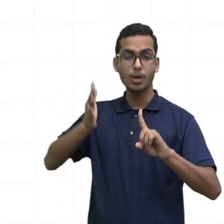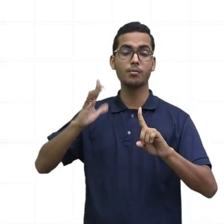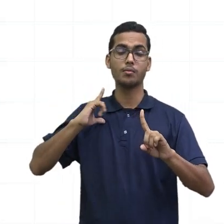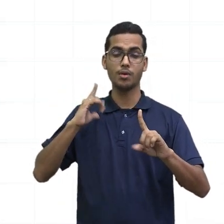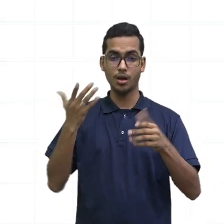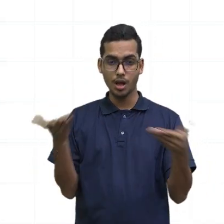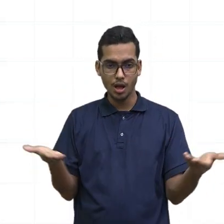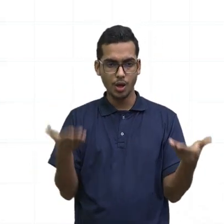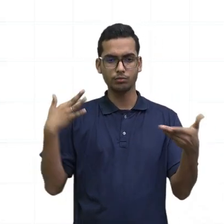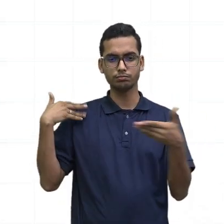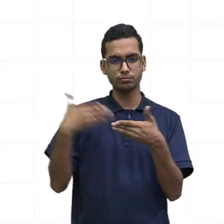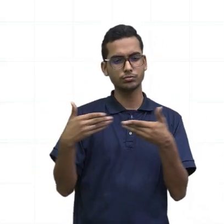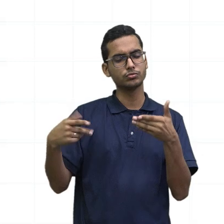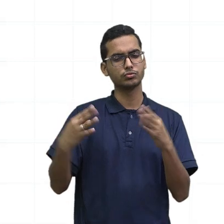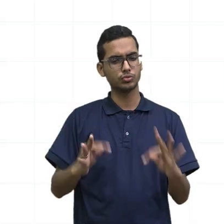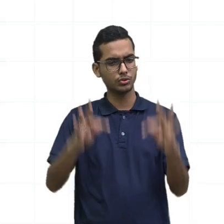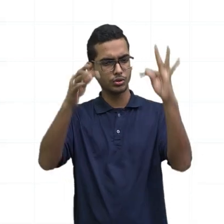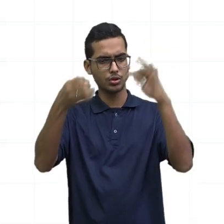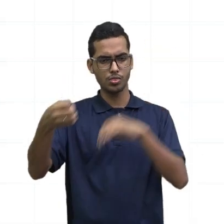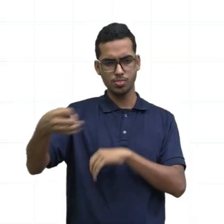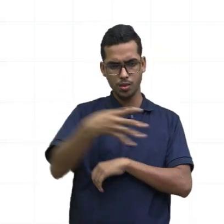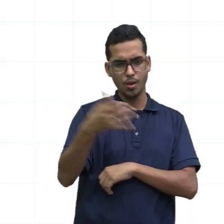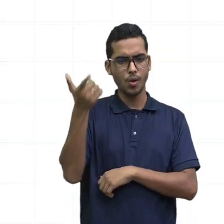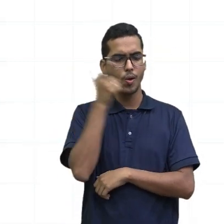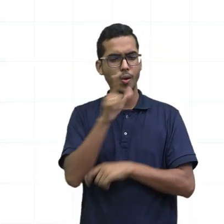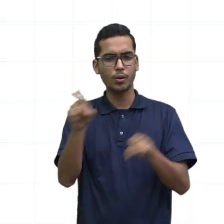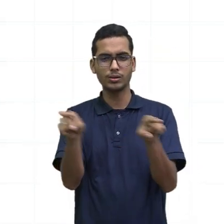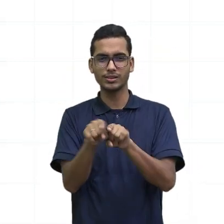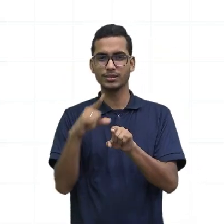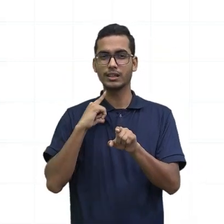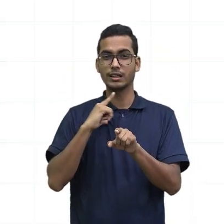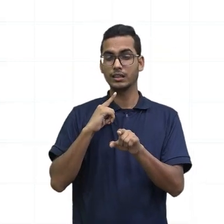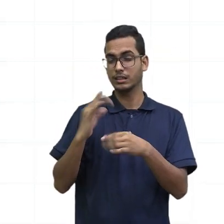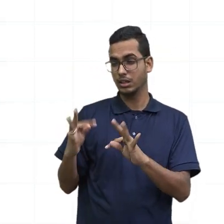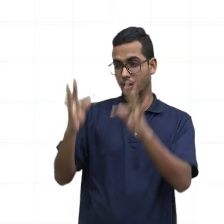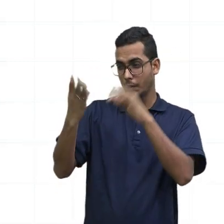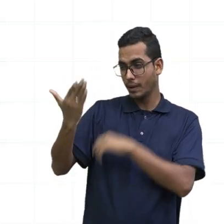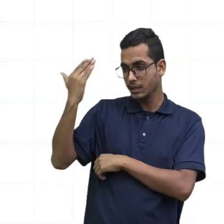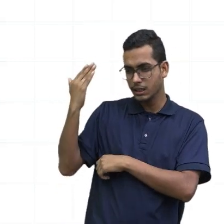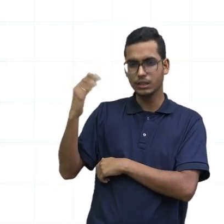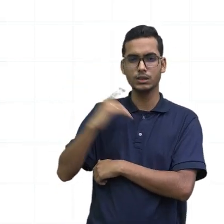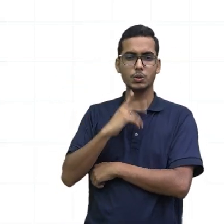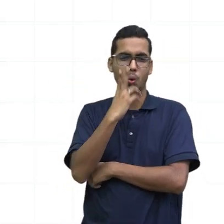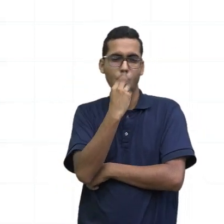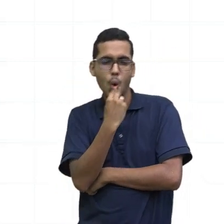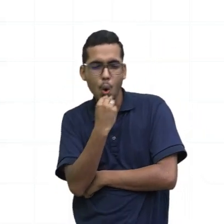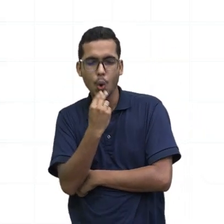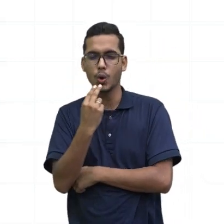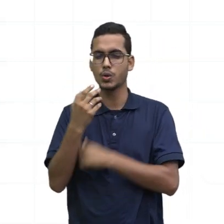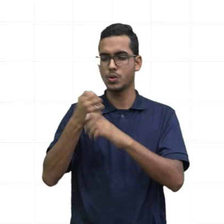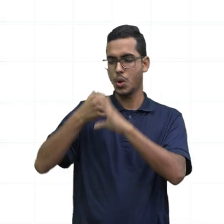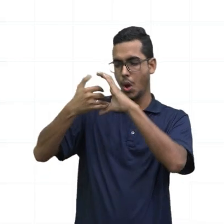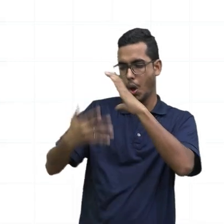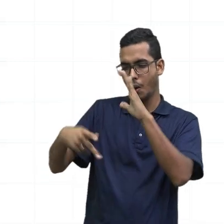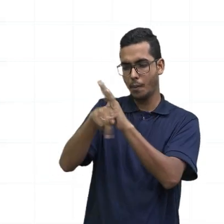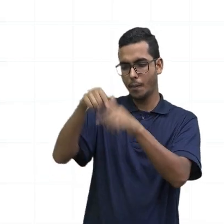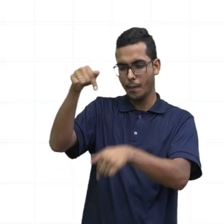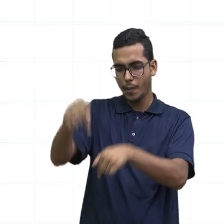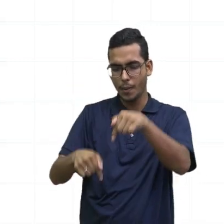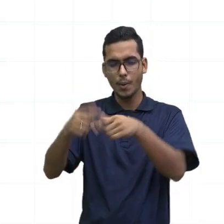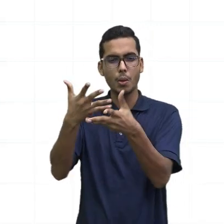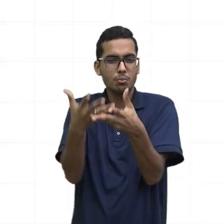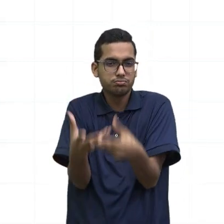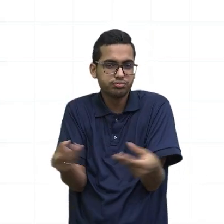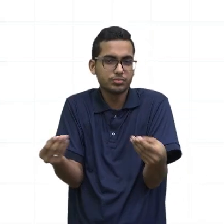fazer com que o alimento ele perca um pouco os seus nutrientes, as suas características físicas, químicas, e muitas